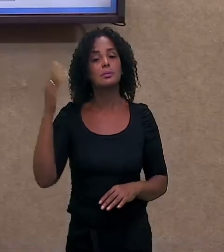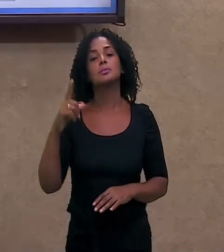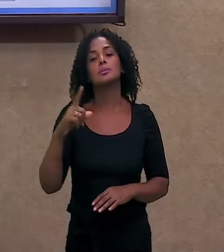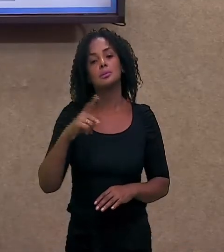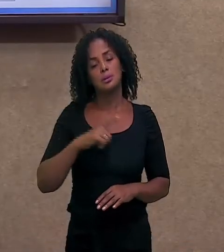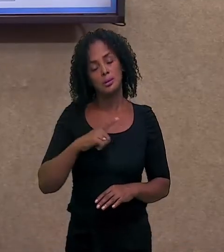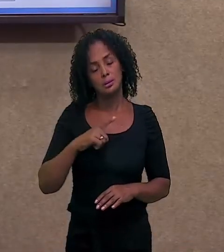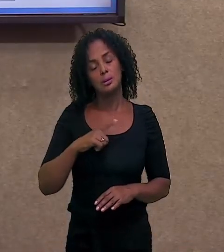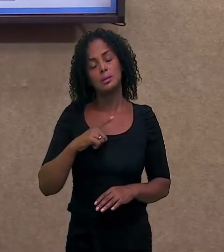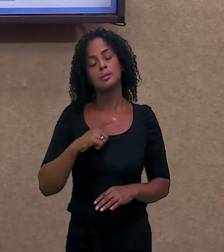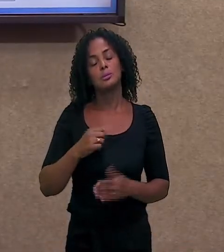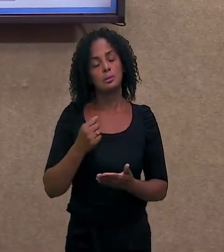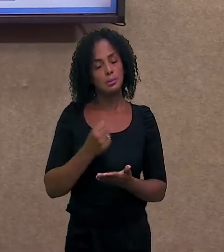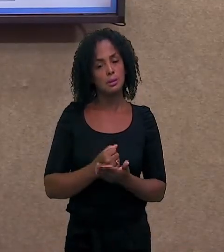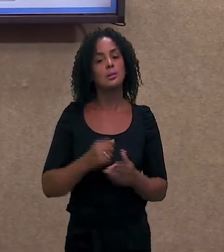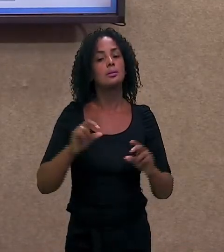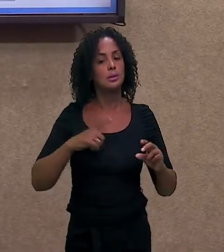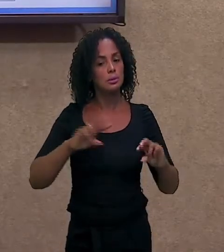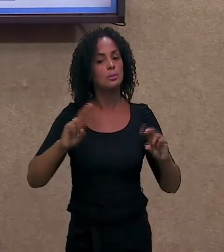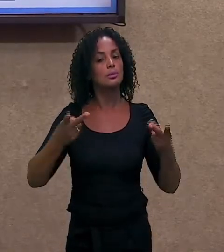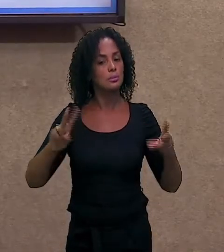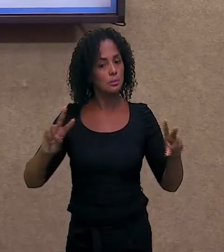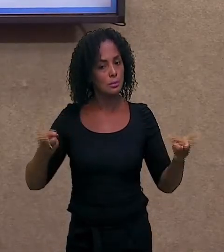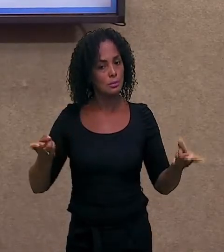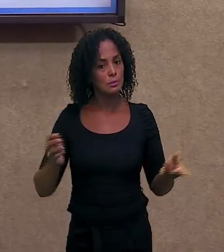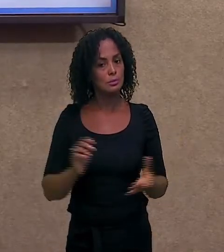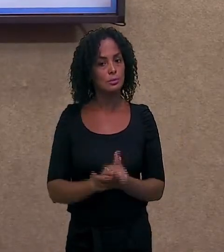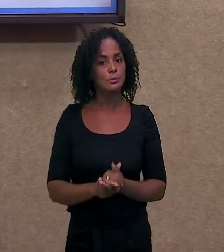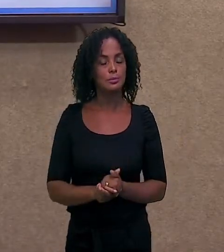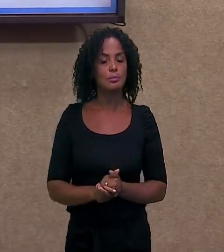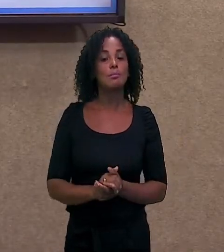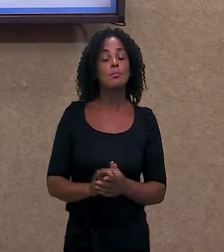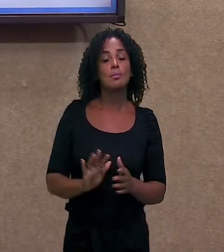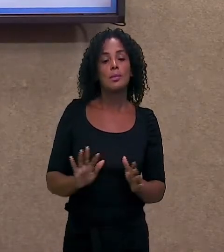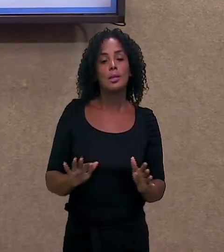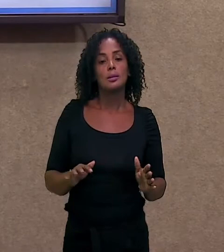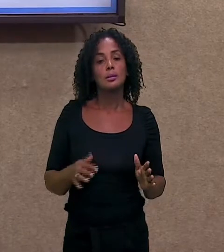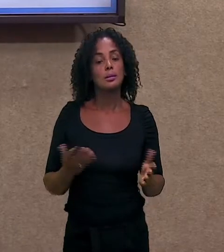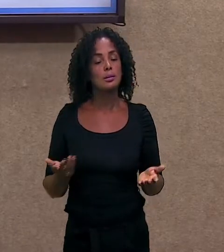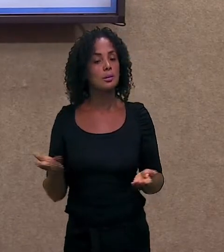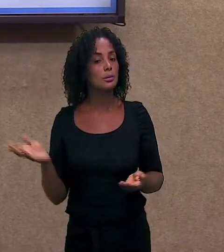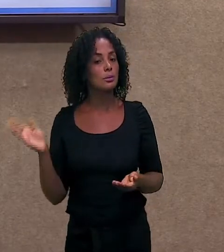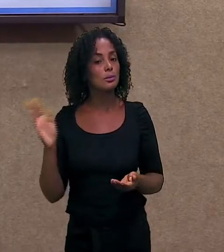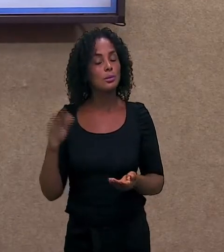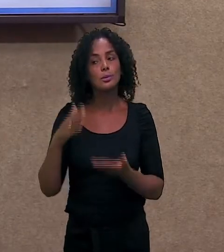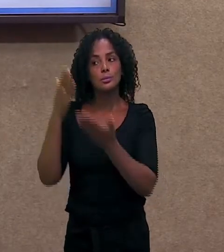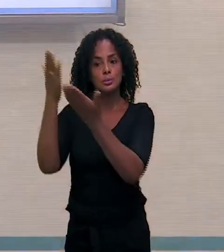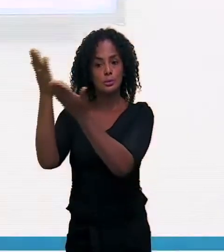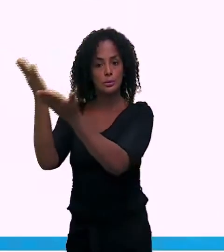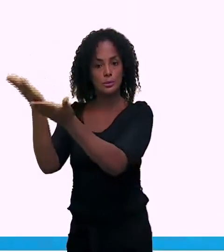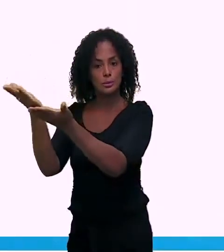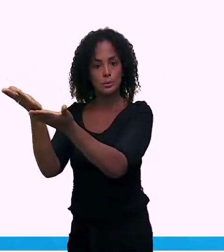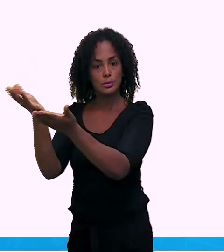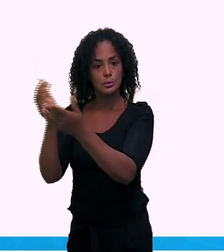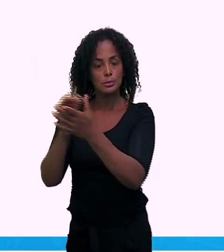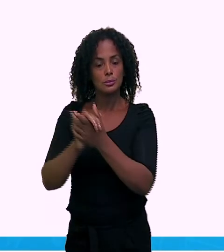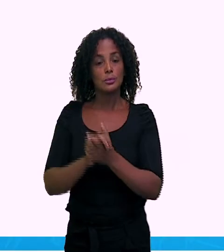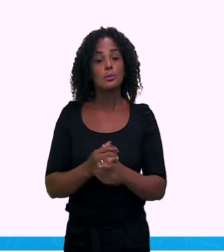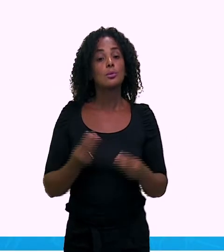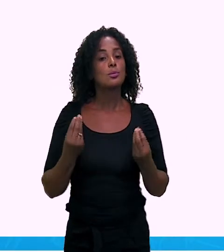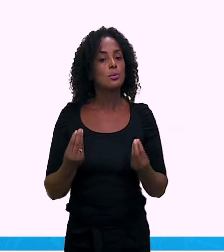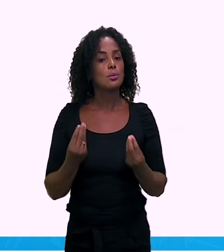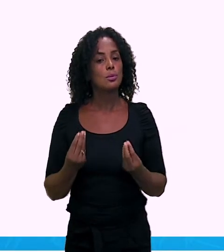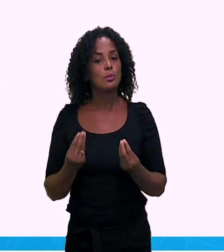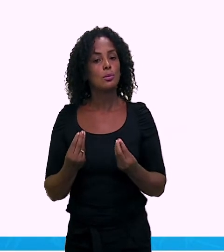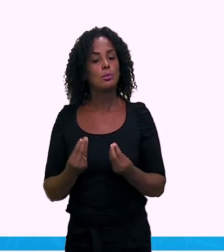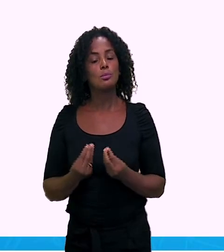as suas marcas, as suas diferenças. E aí, eu trouxe aqui para vocês, nesse slide, mostrando um